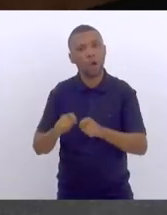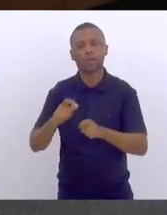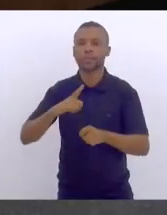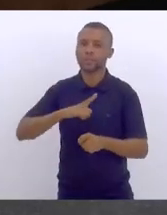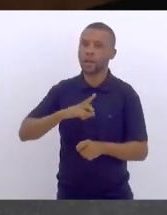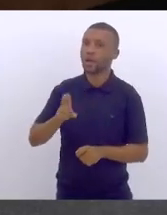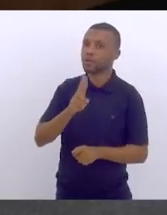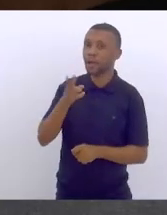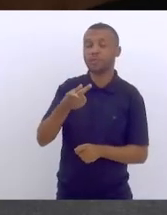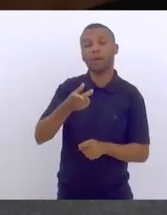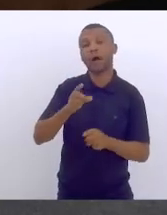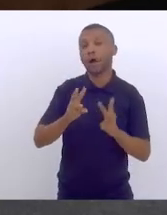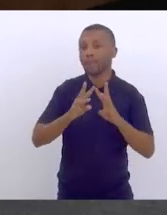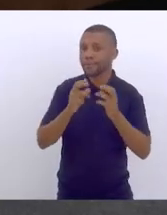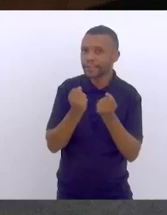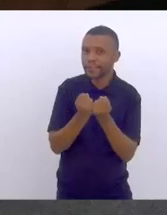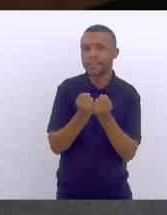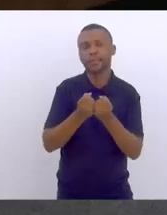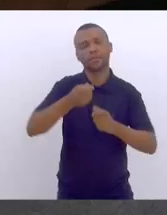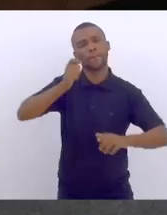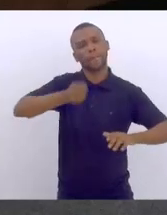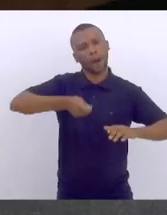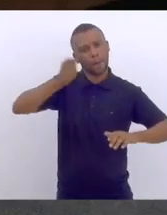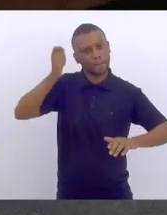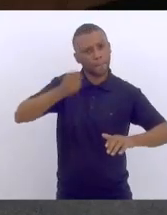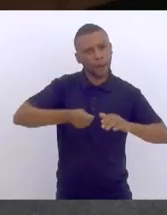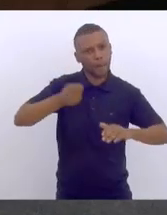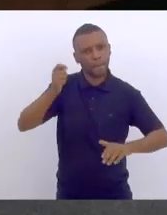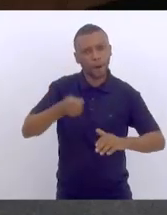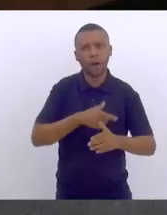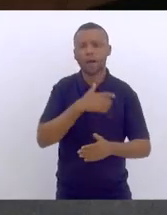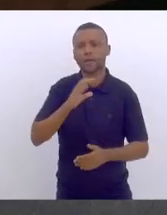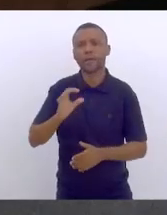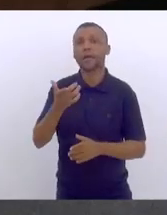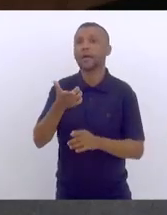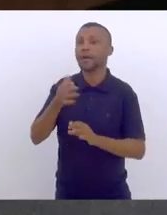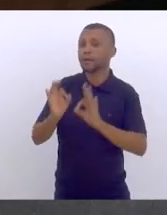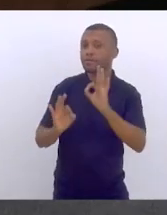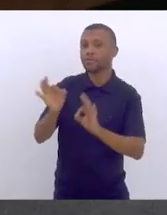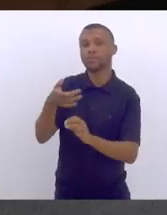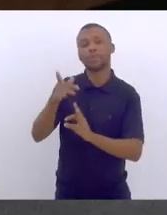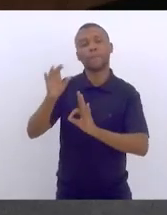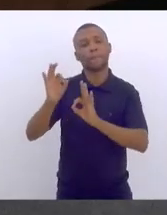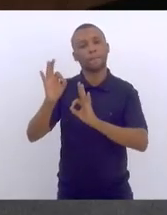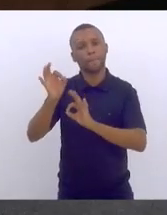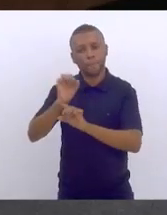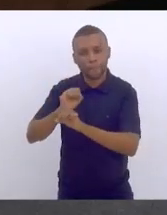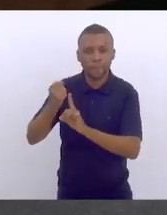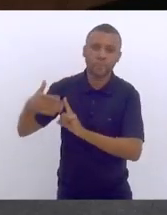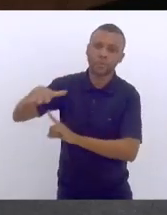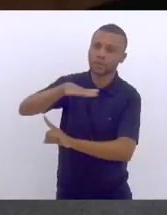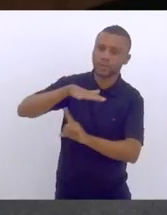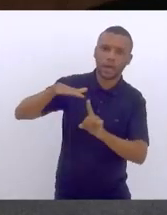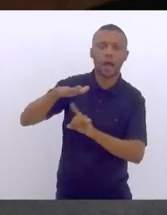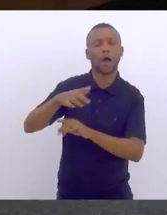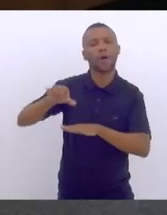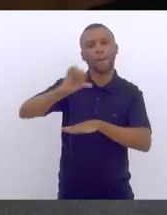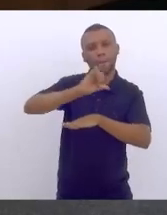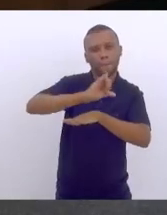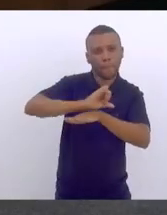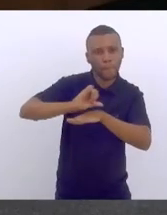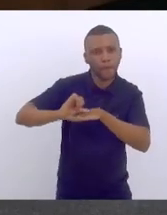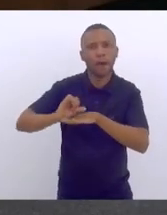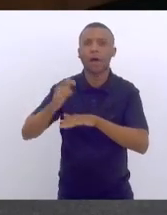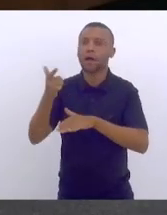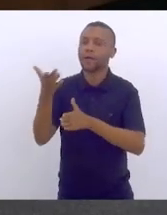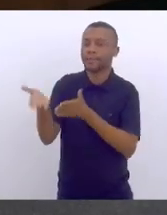percussão, B. Cenografia, C. Realização de projetos sociais, D. Exposições, E. Serviços de assistência social